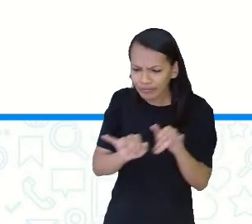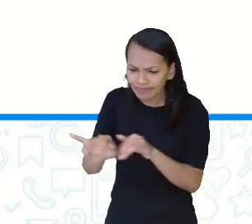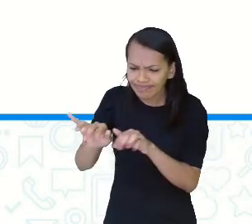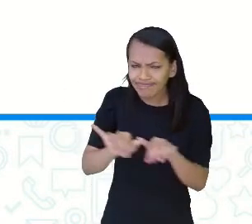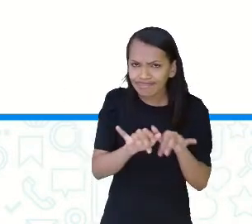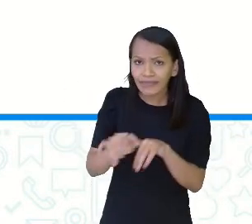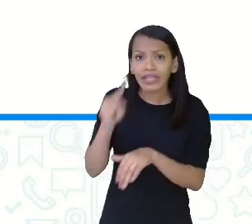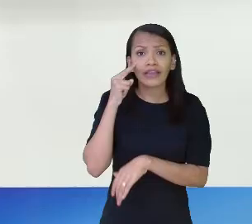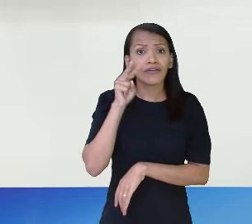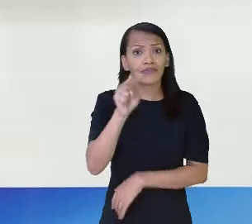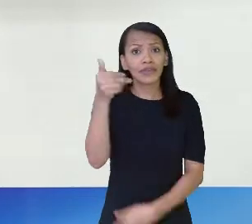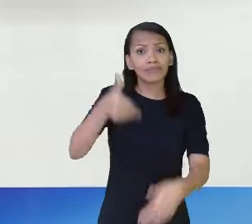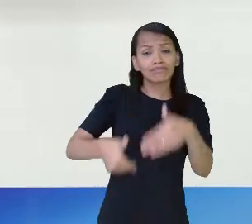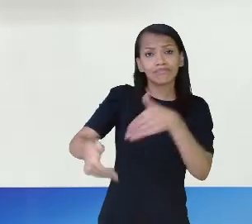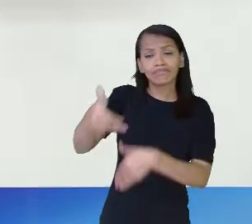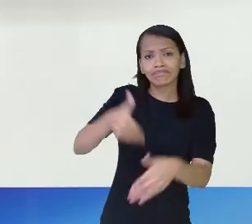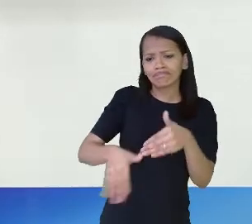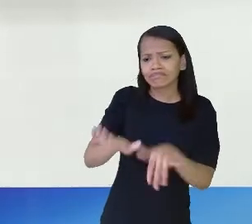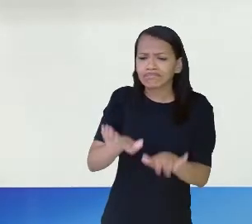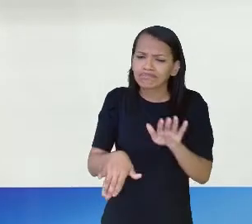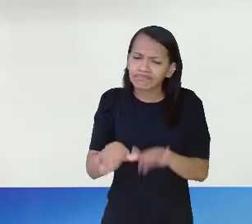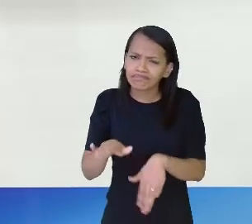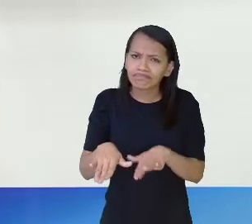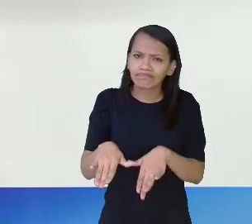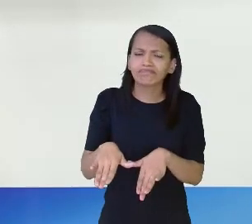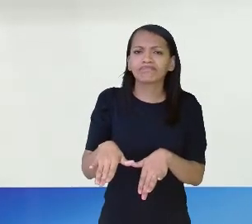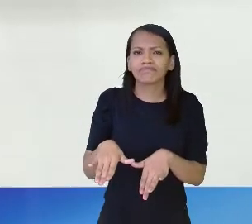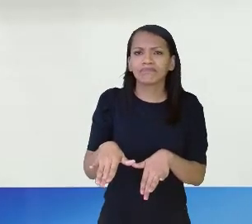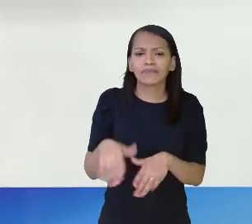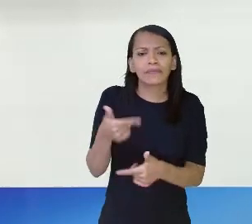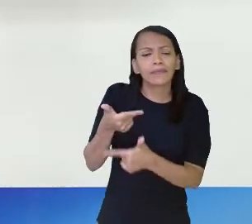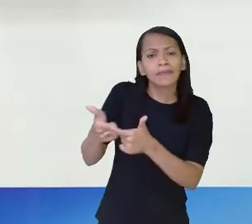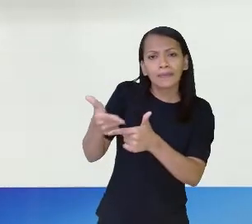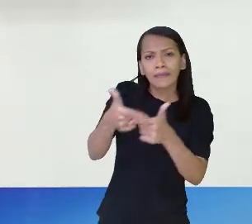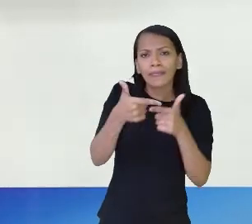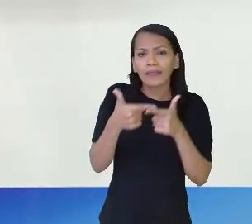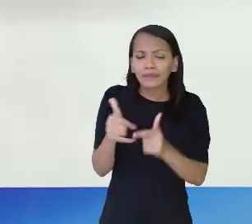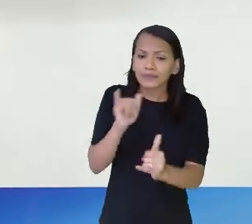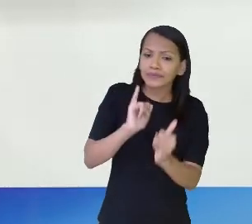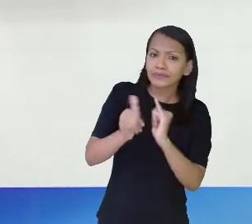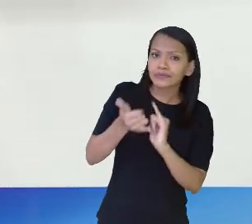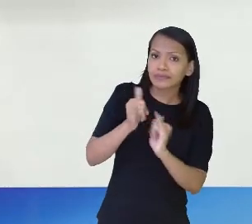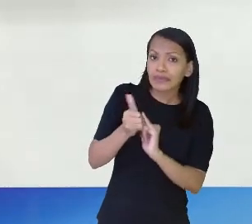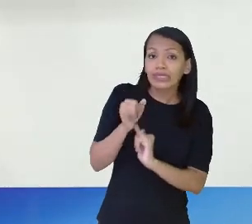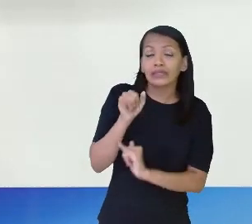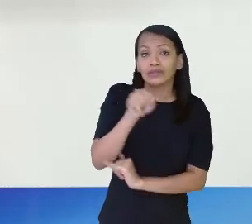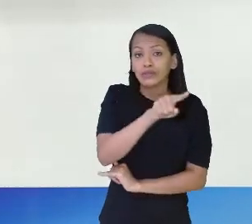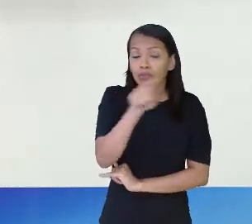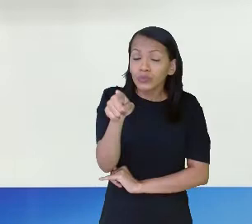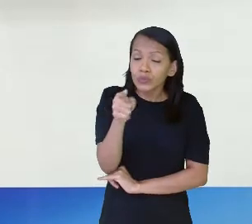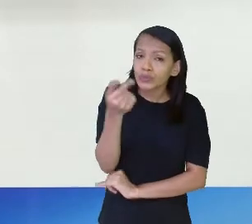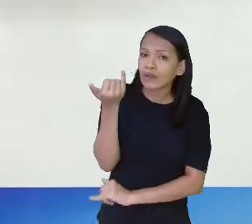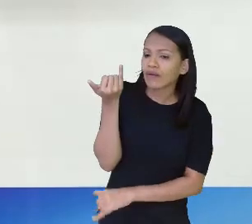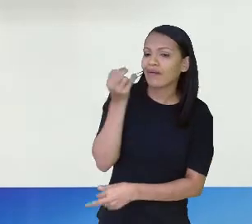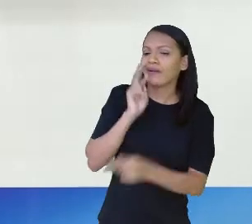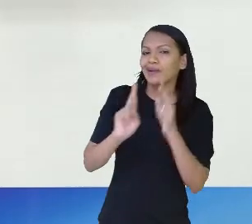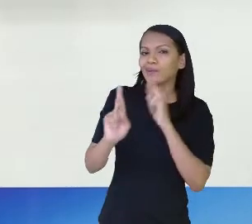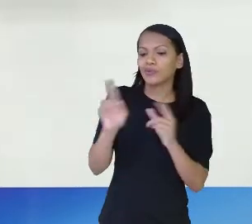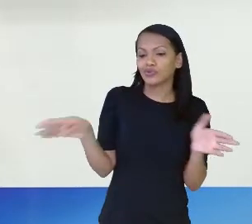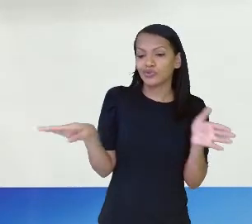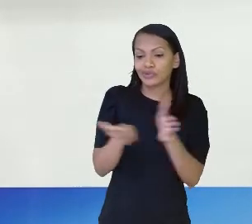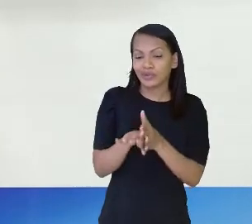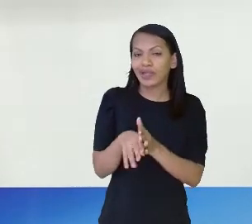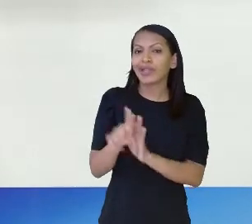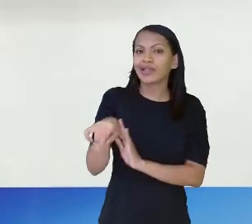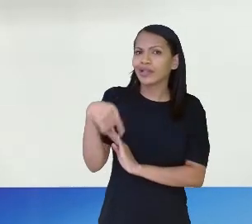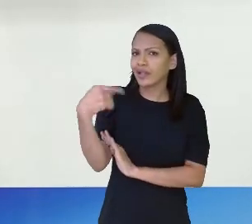ver que vocês estão participando. Às vezes dá um probleminha na internet que a sua resposta chega depois, mas isso é bobagem.